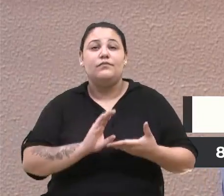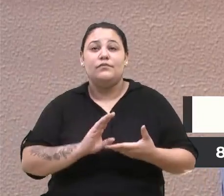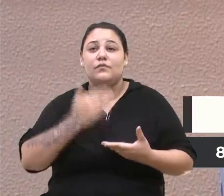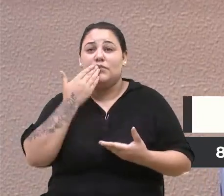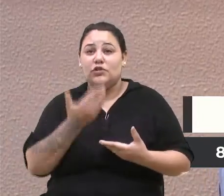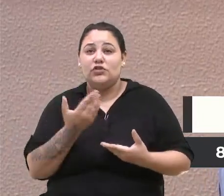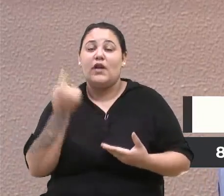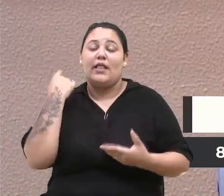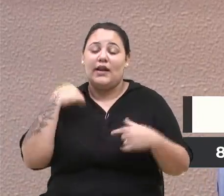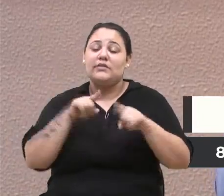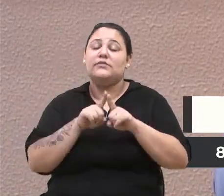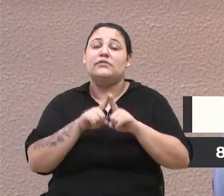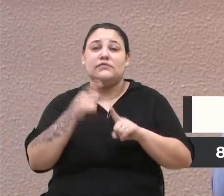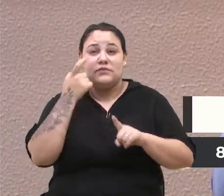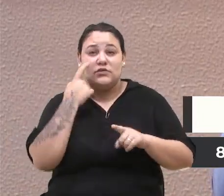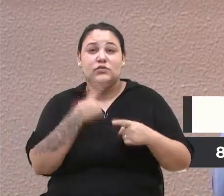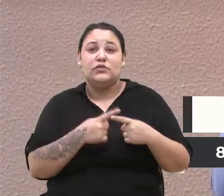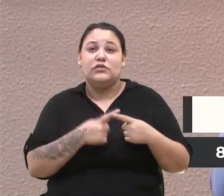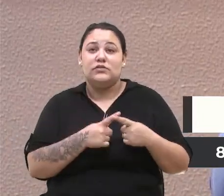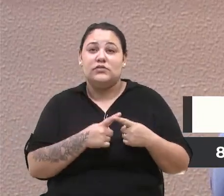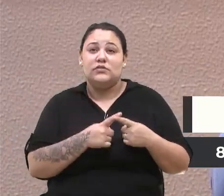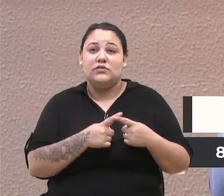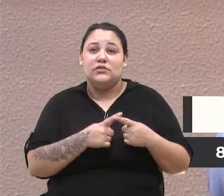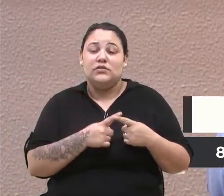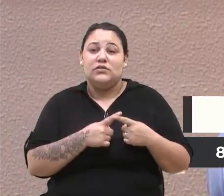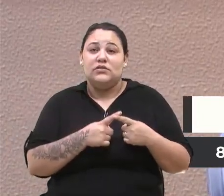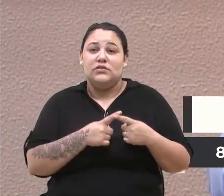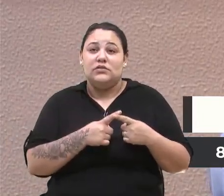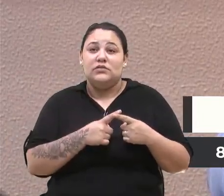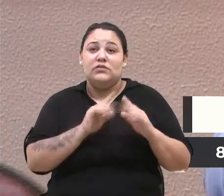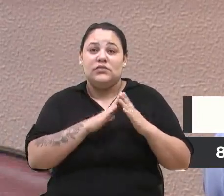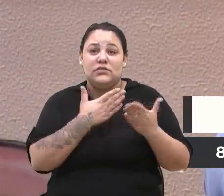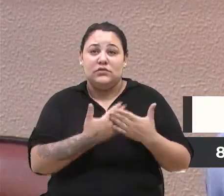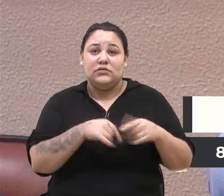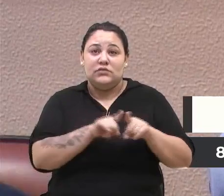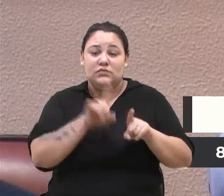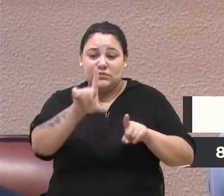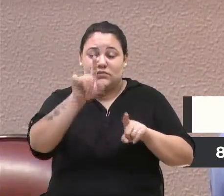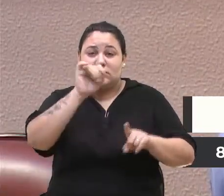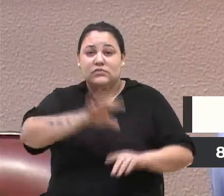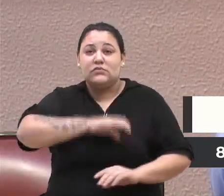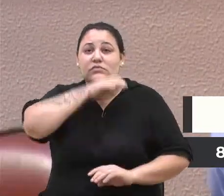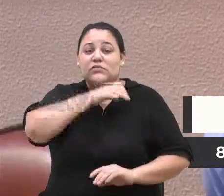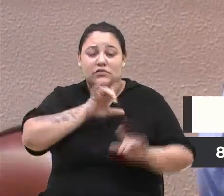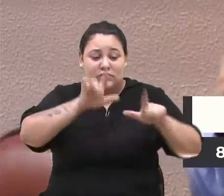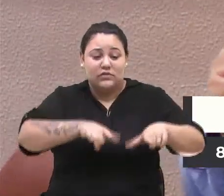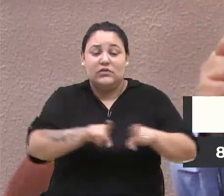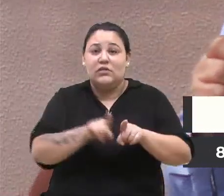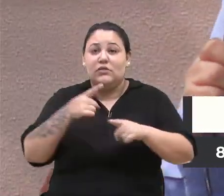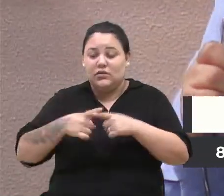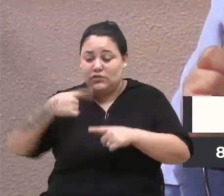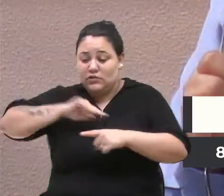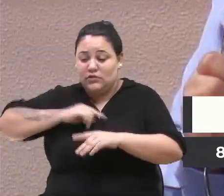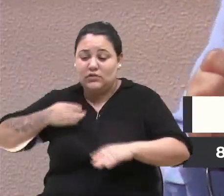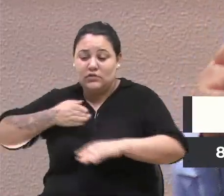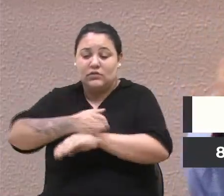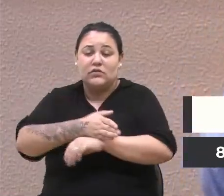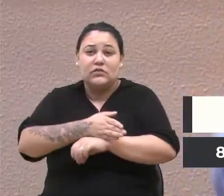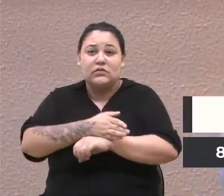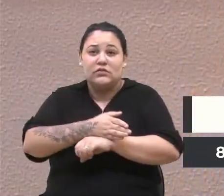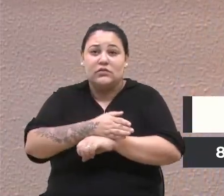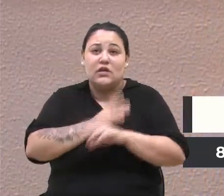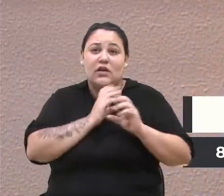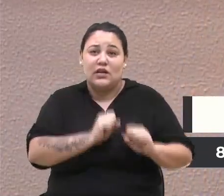disso. A escola São Genaro foi construída, excluindo o terreno, excluindo o local. Porque quando nós entramos na secretaria, era para